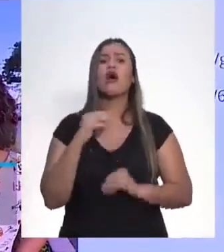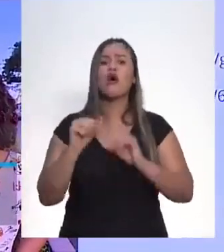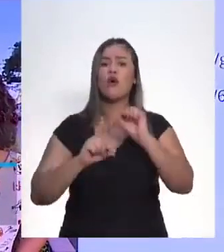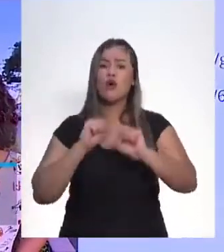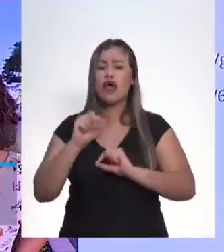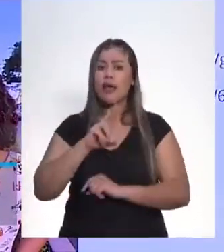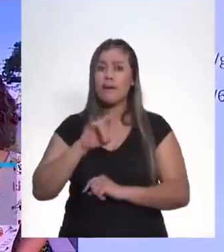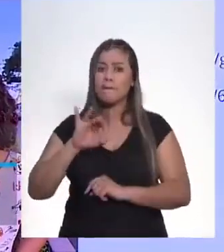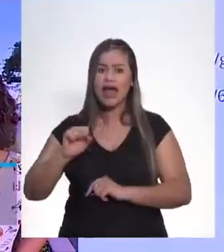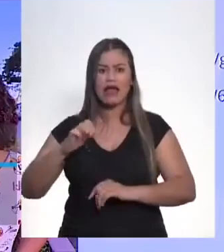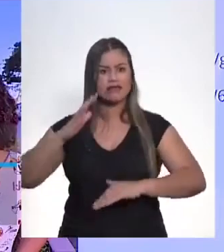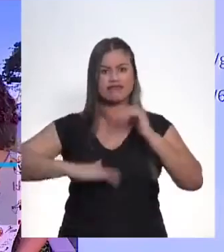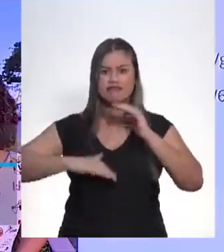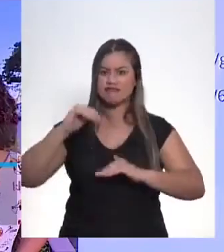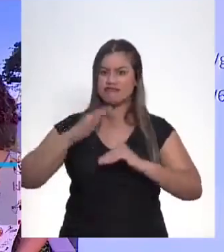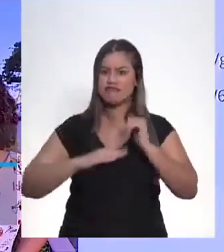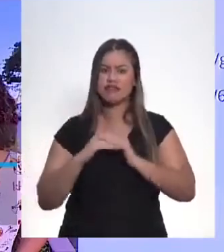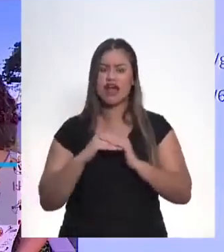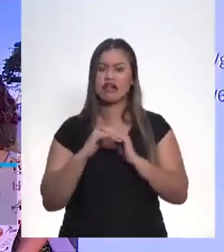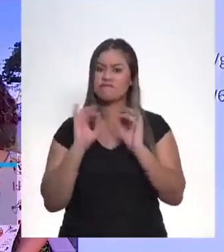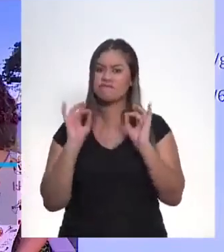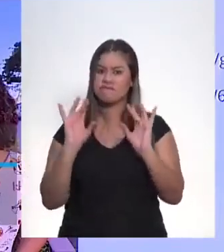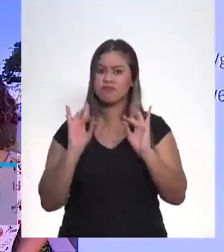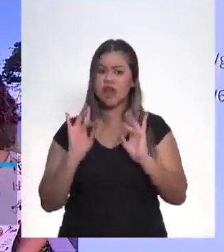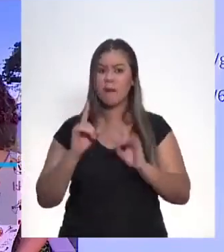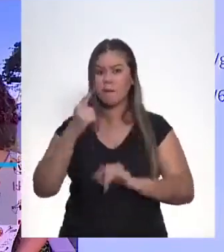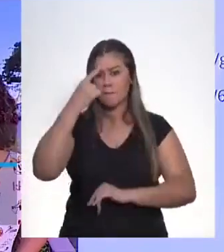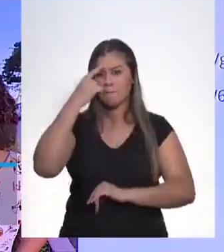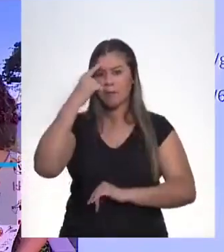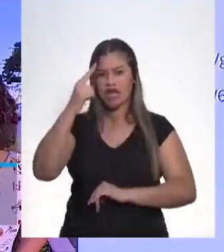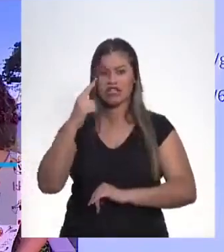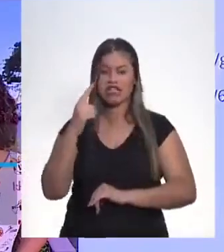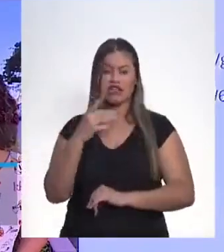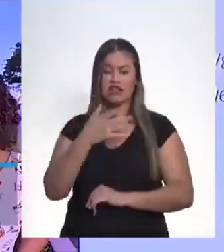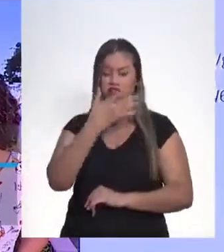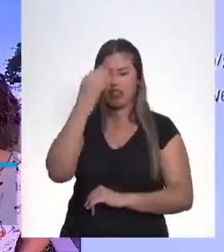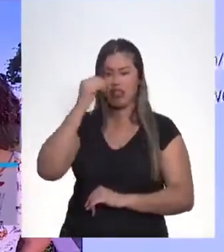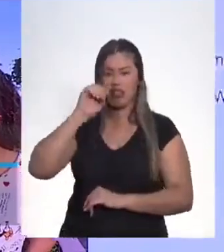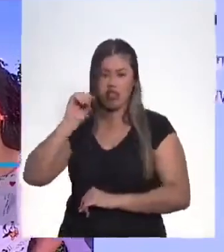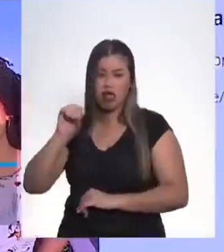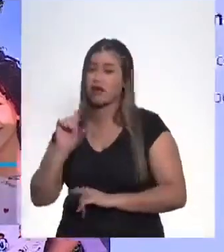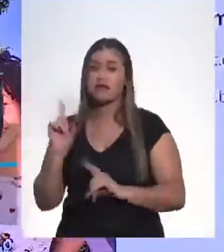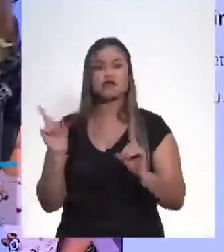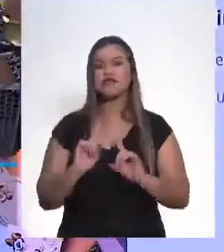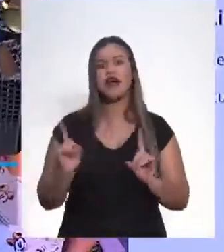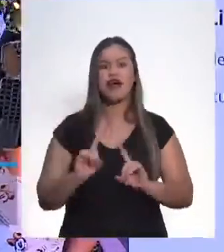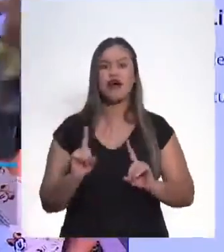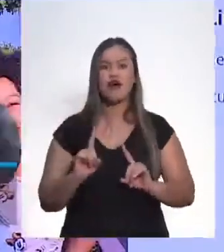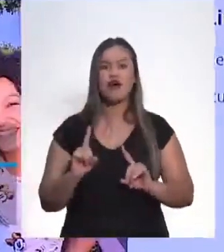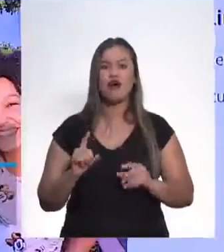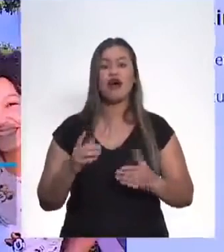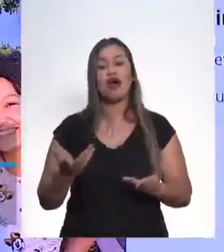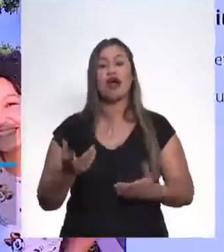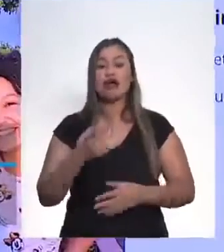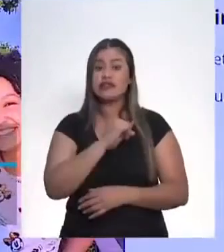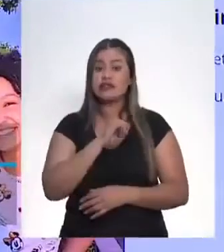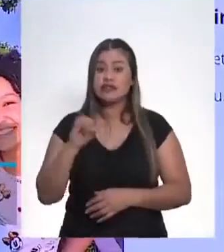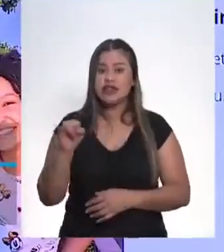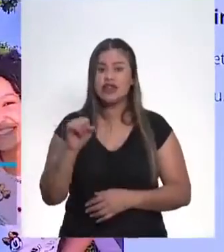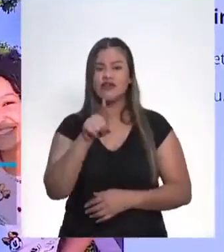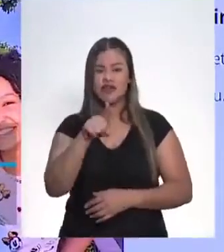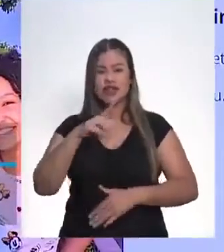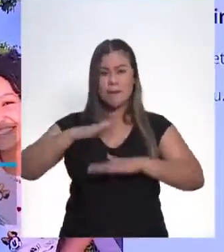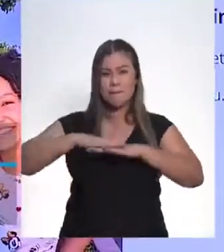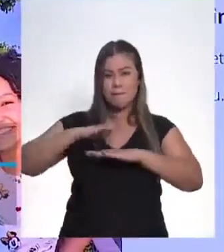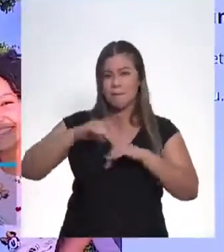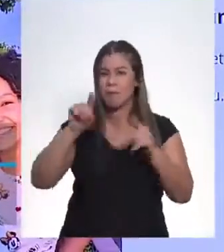Rebeca, que demonstrou esse talento tão grande, não pode passar em vão. Então, que algum produtor musical que esteja assistindo